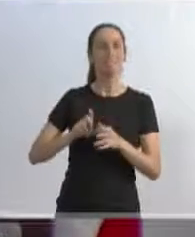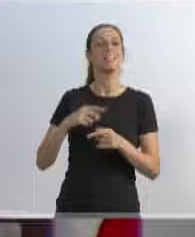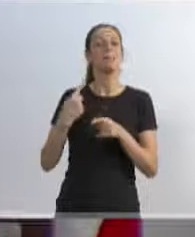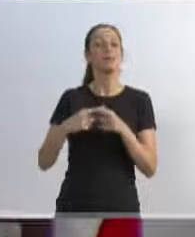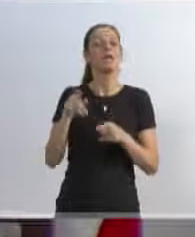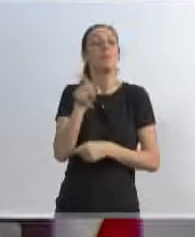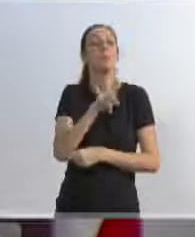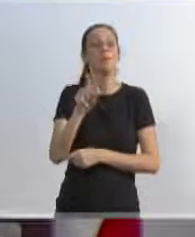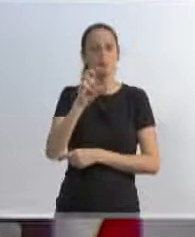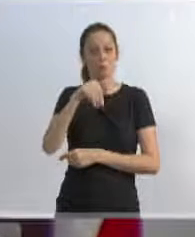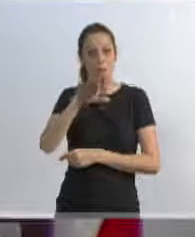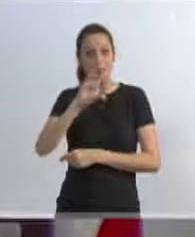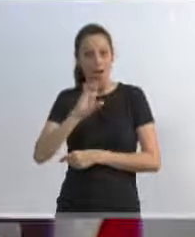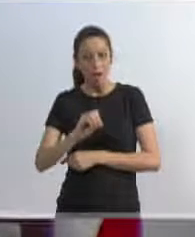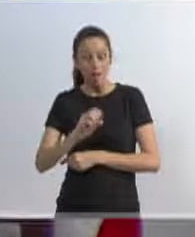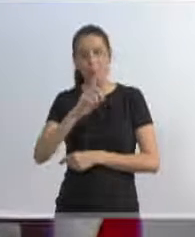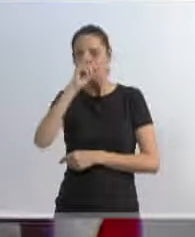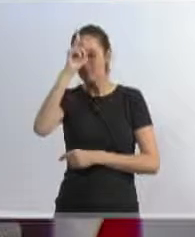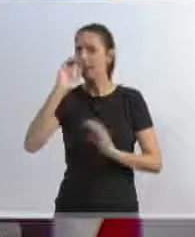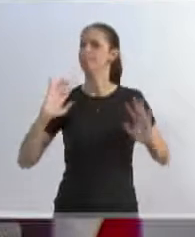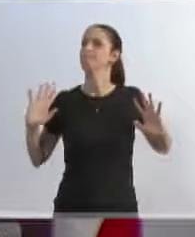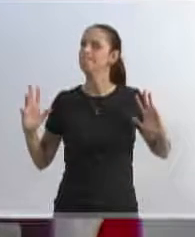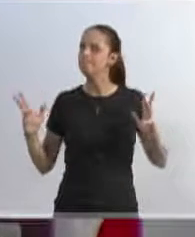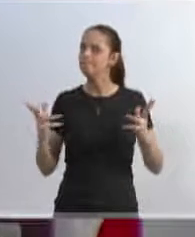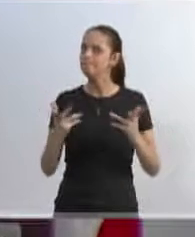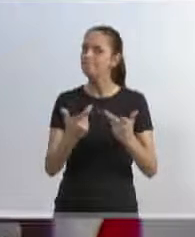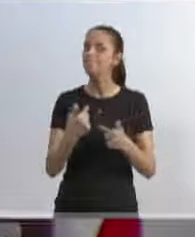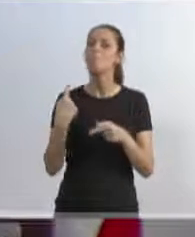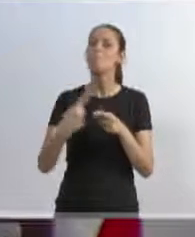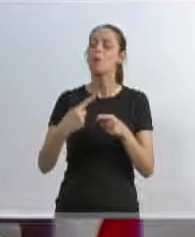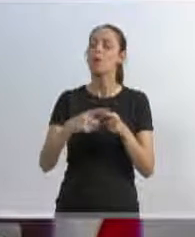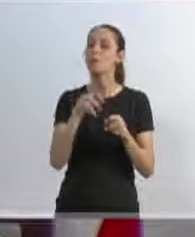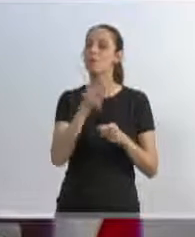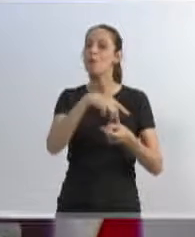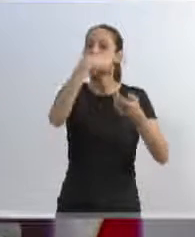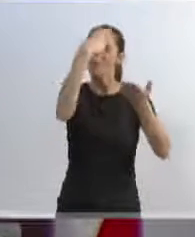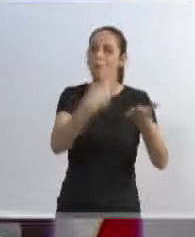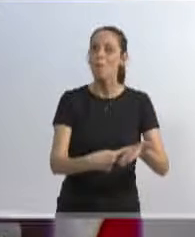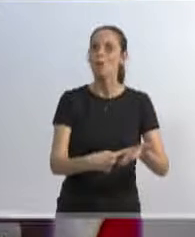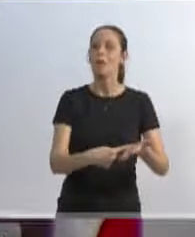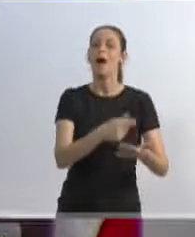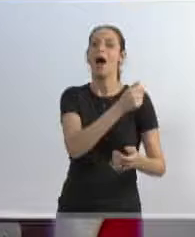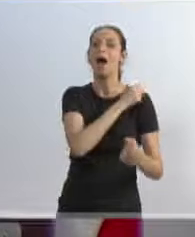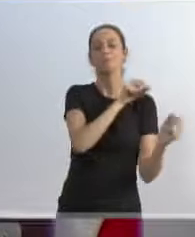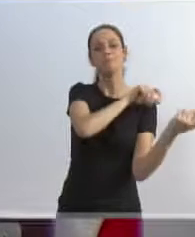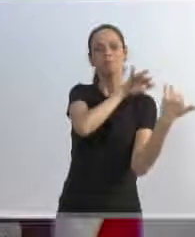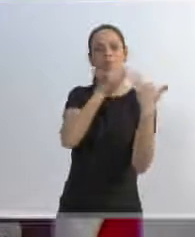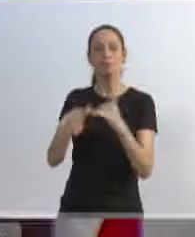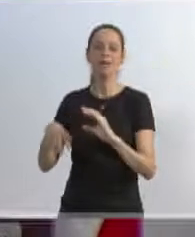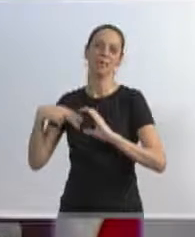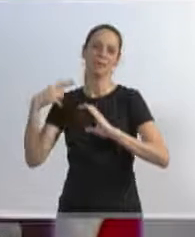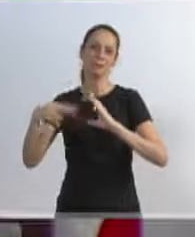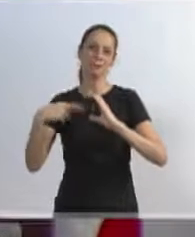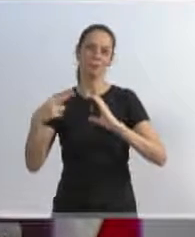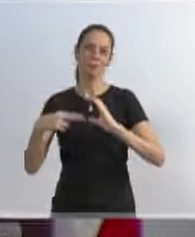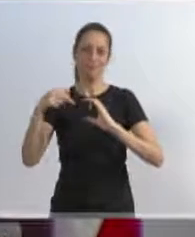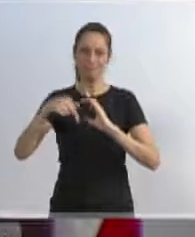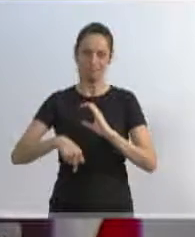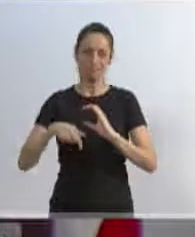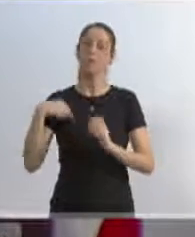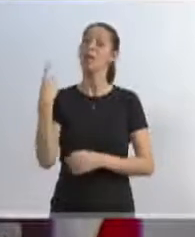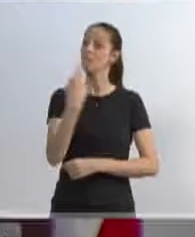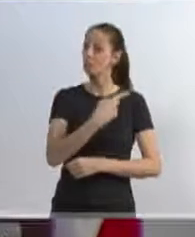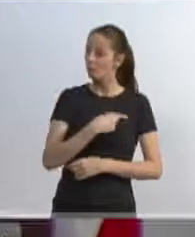professor maicon e trazer os seus alunos até a casa legislativa nós a grande maioria nós aqui vereadores everton